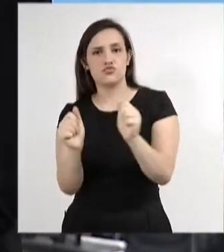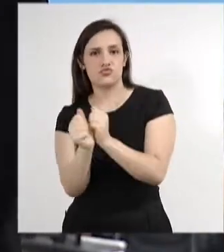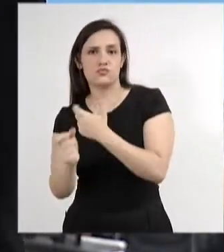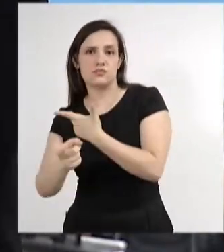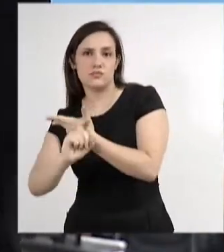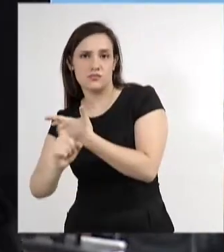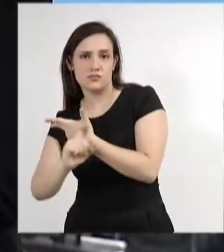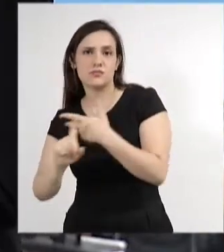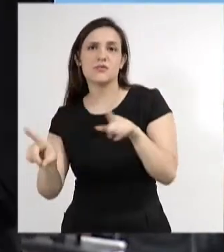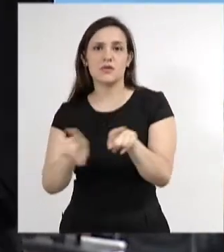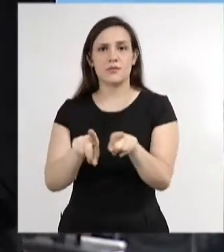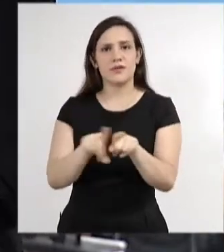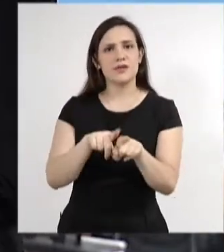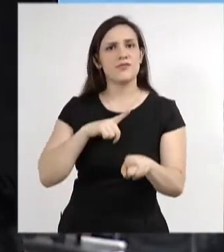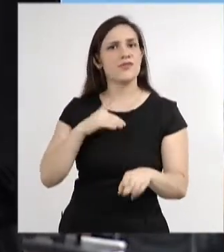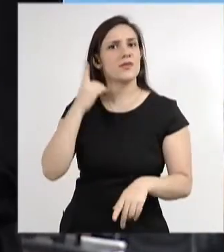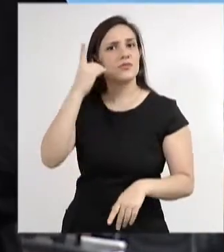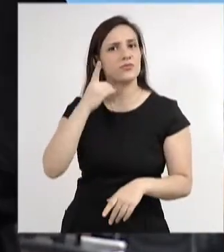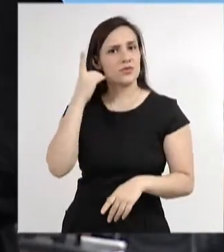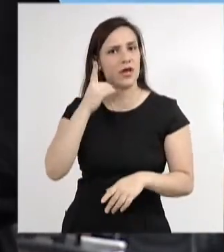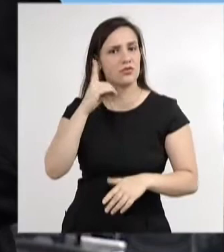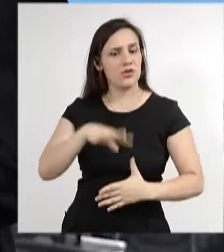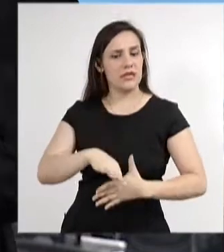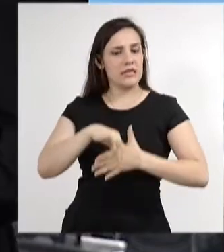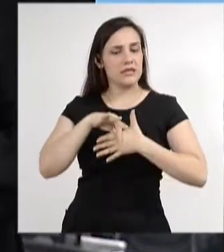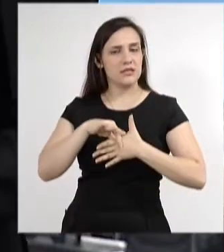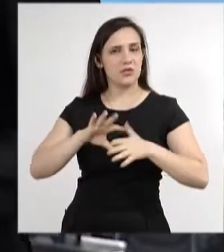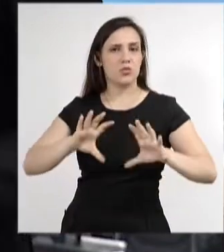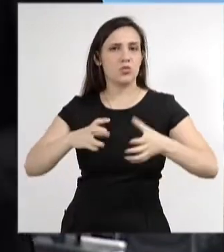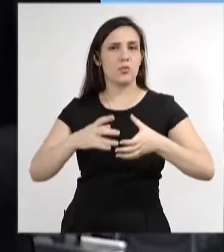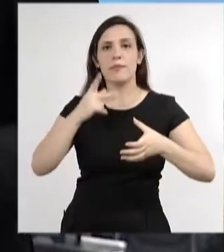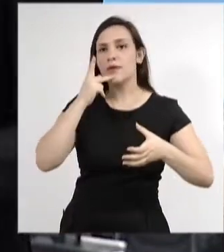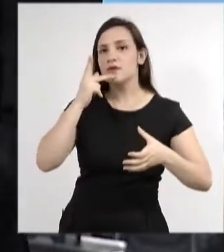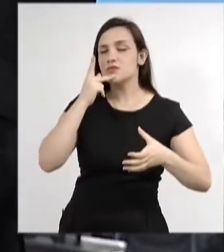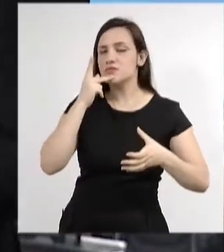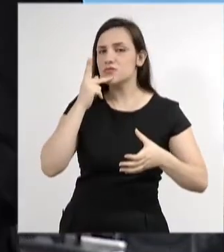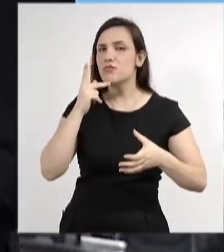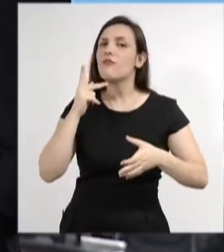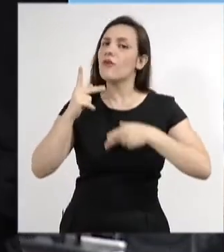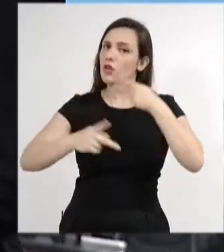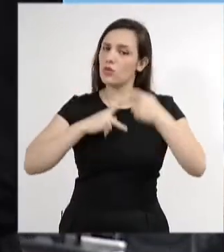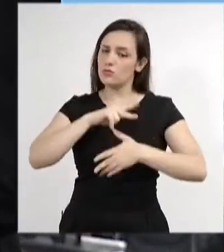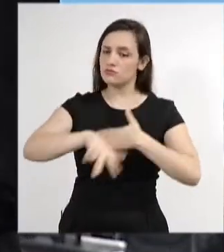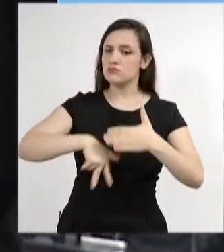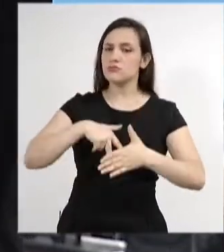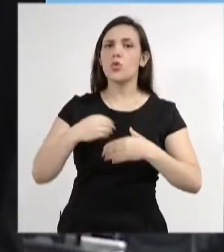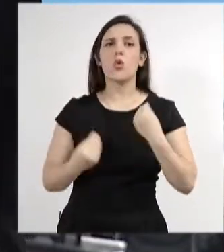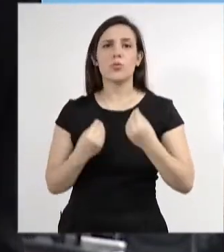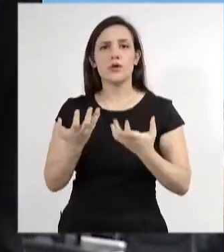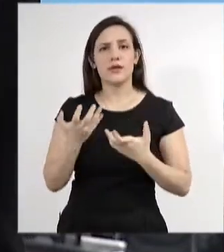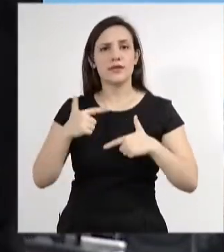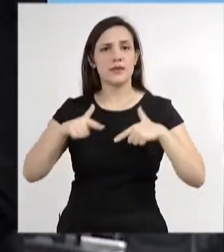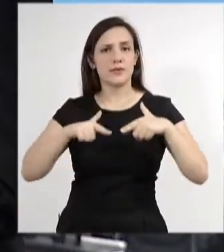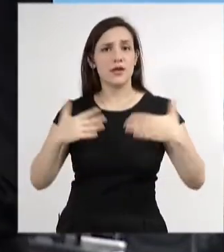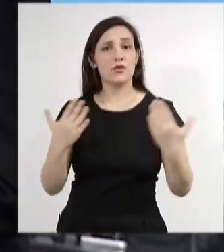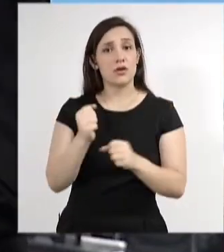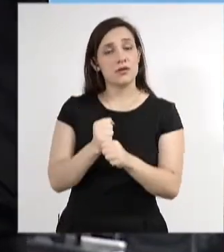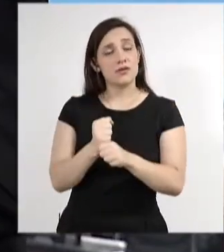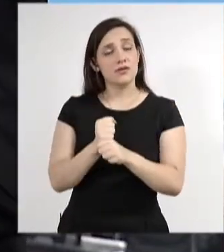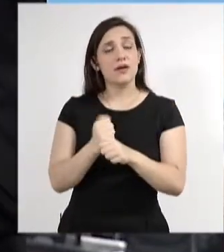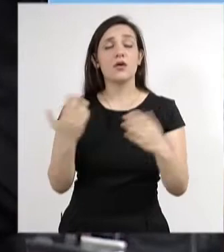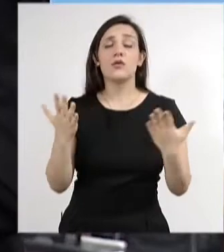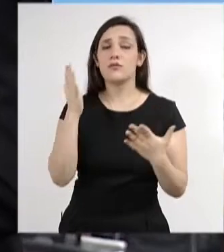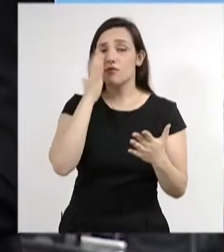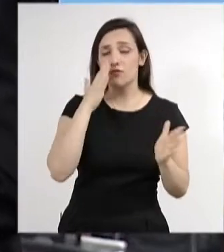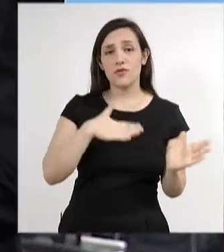também se posicionando, os líderes, né, dos partidos aí se posicionando também em como pretendem, né, trabalhar esse ano. E agora a gente vai acompanhar os projetos que